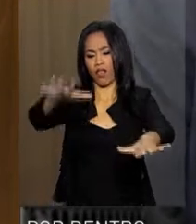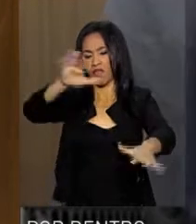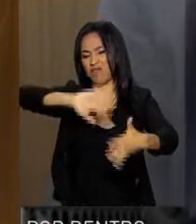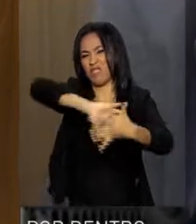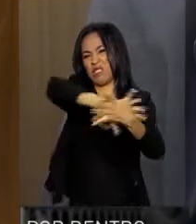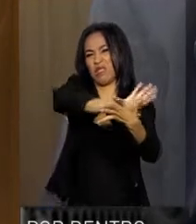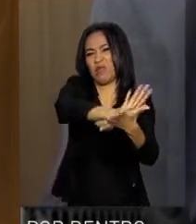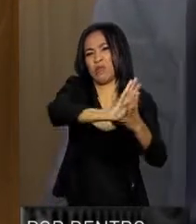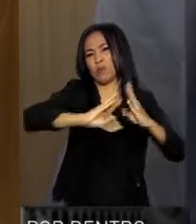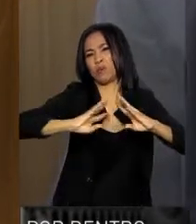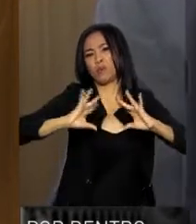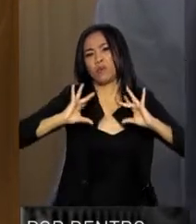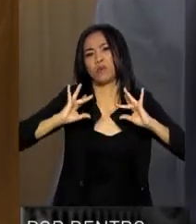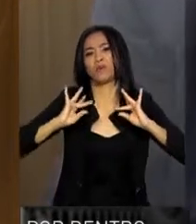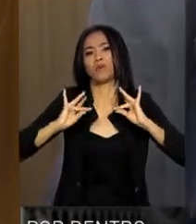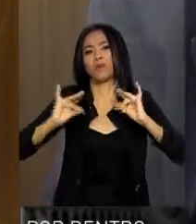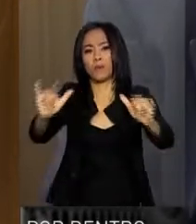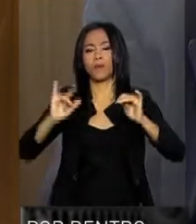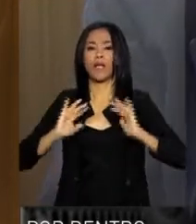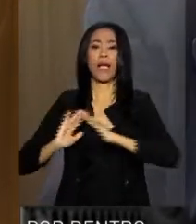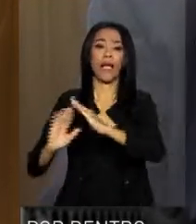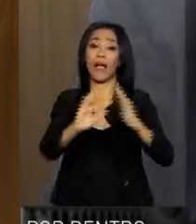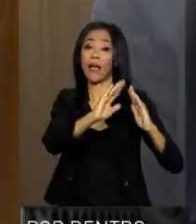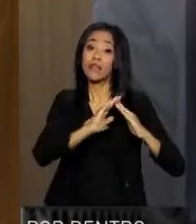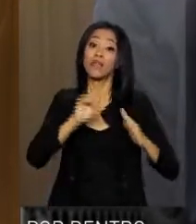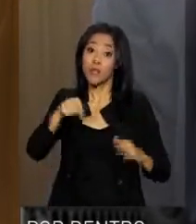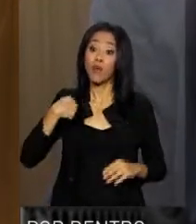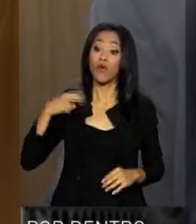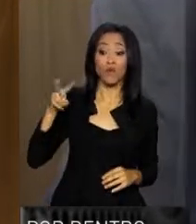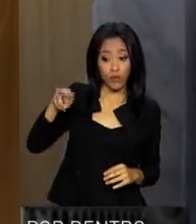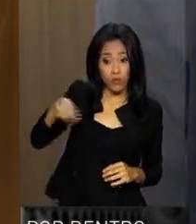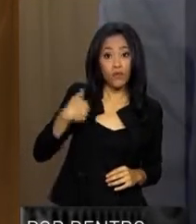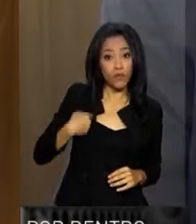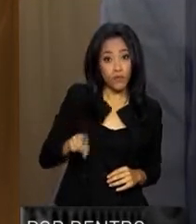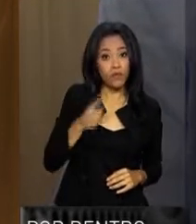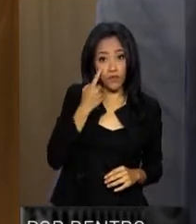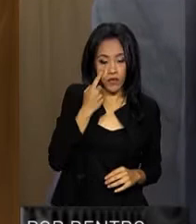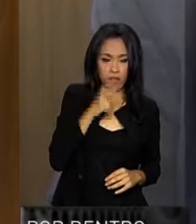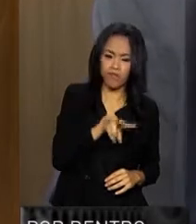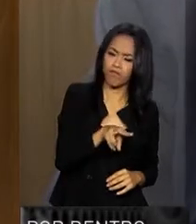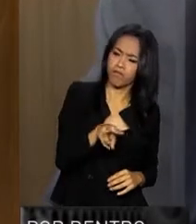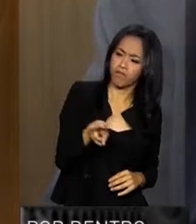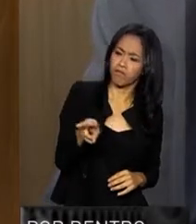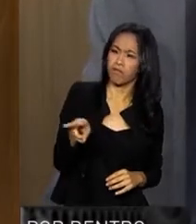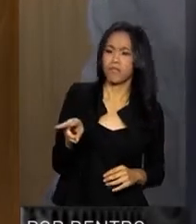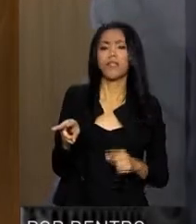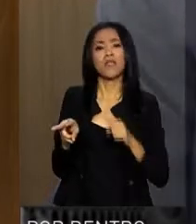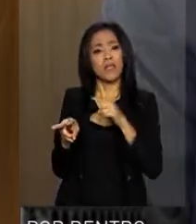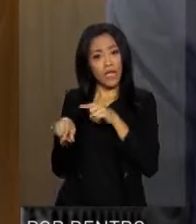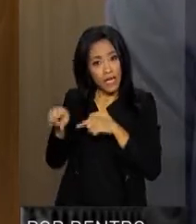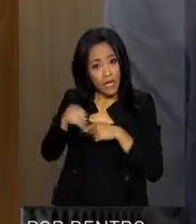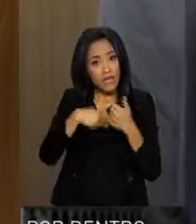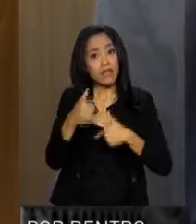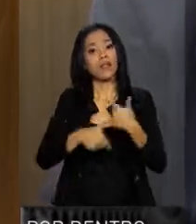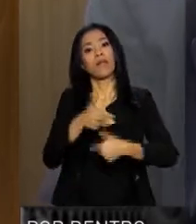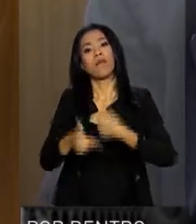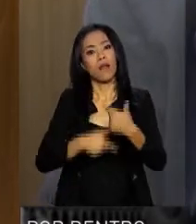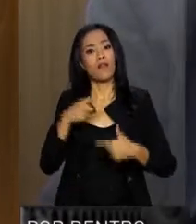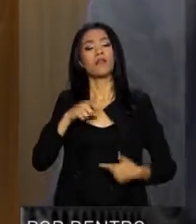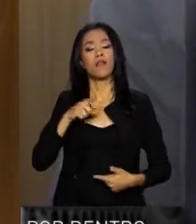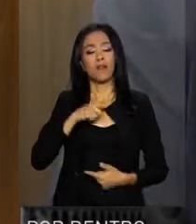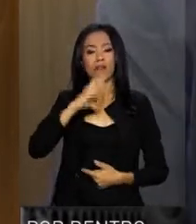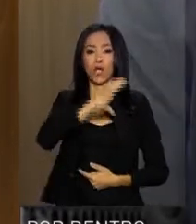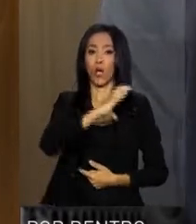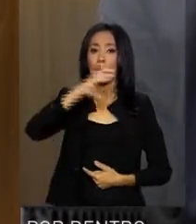a liderança no processo de reparação do dano e isso tem sido coordenado pelo ibama com